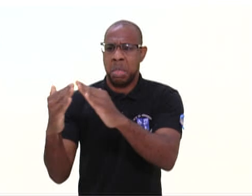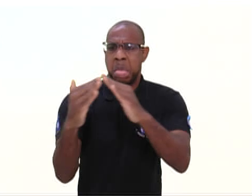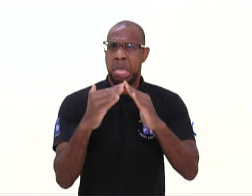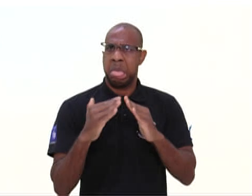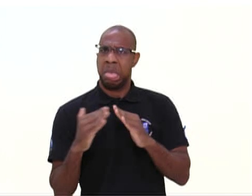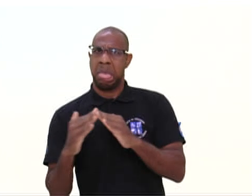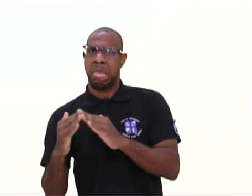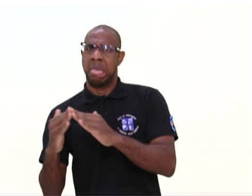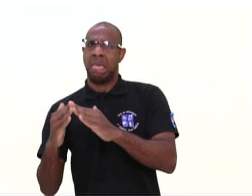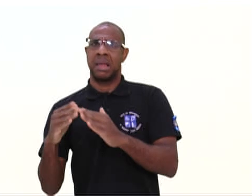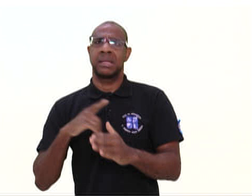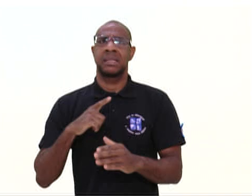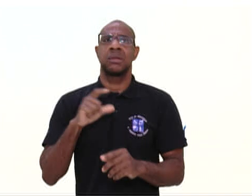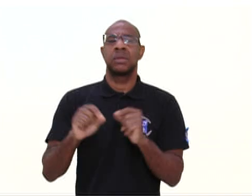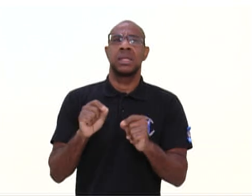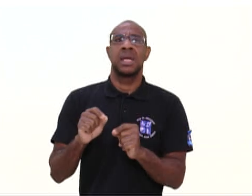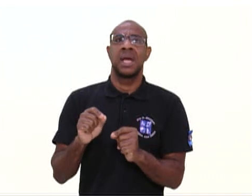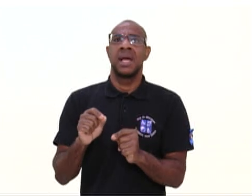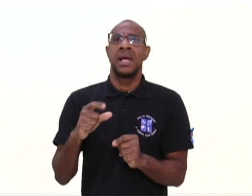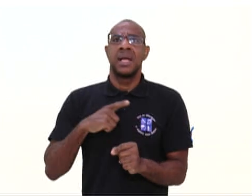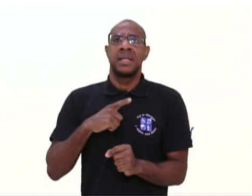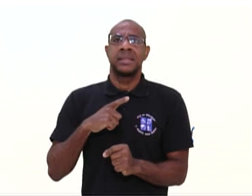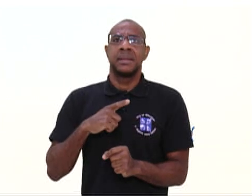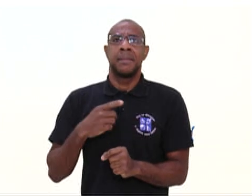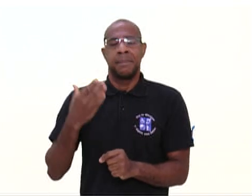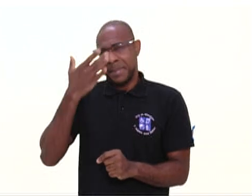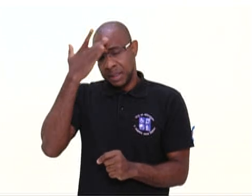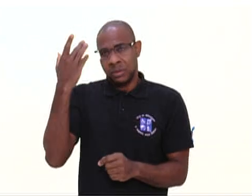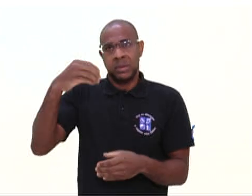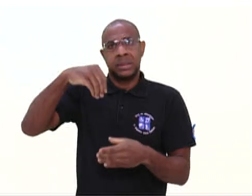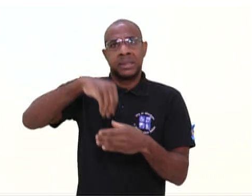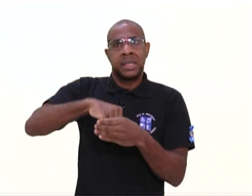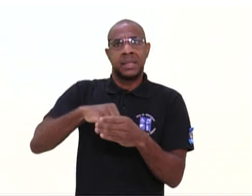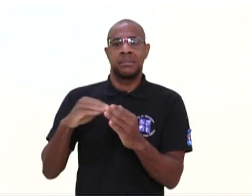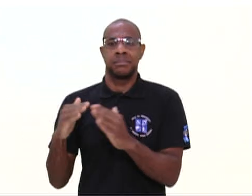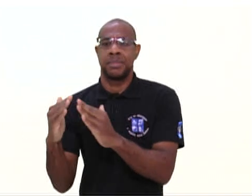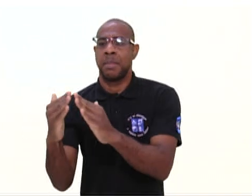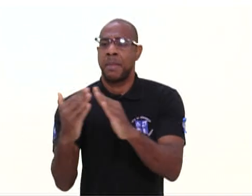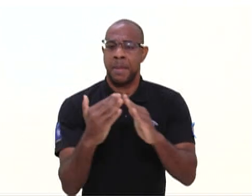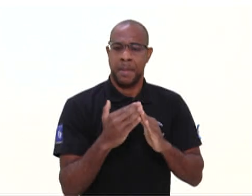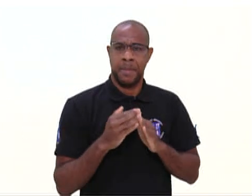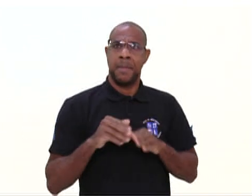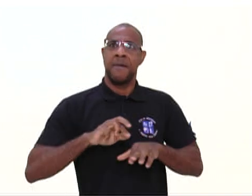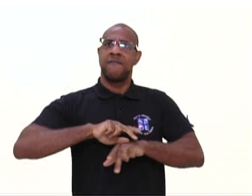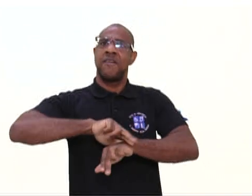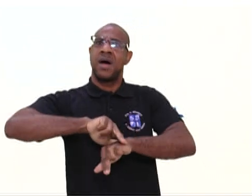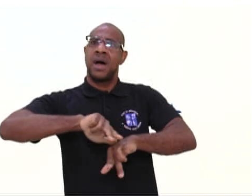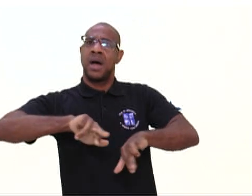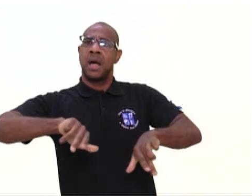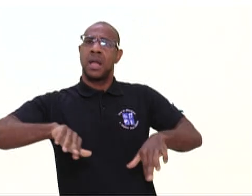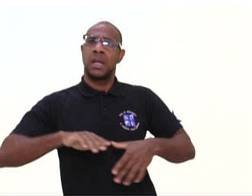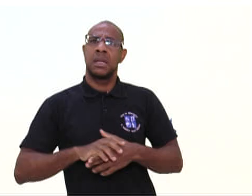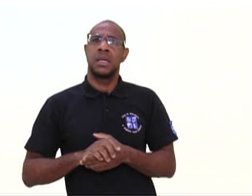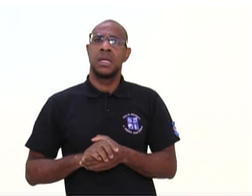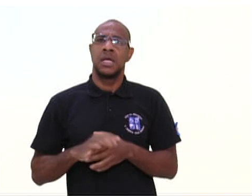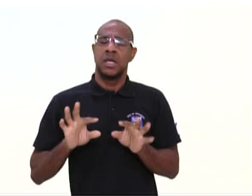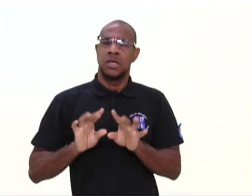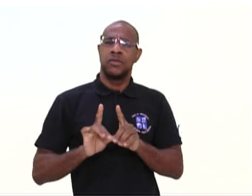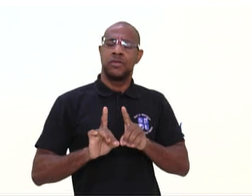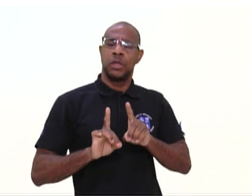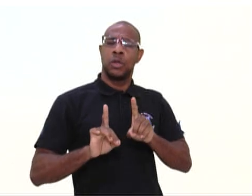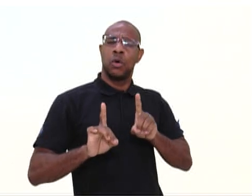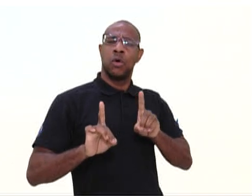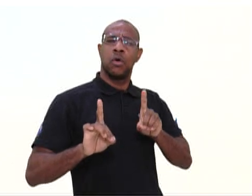guias. Nela deságua a gente, como no mar desaguam rios, que de longe desceu em minha